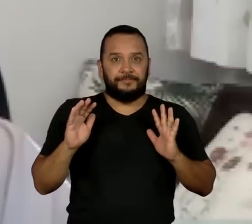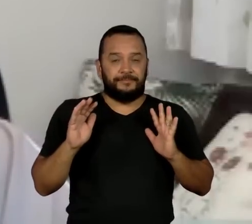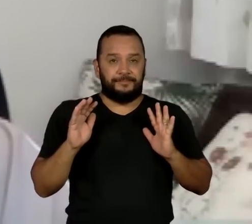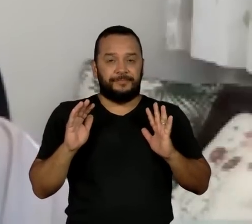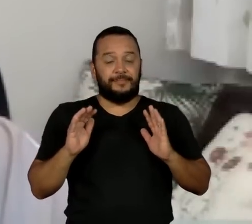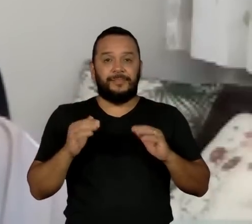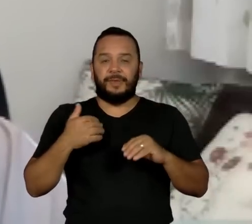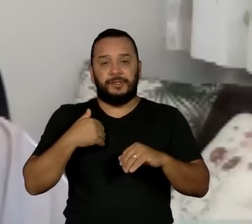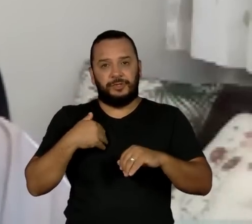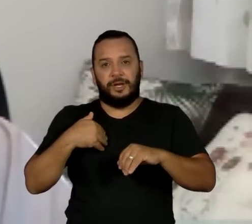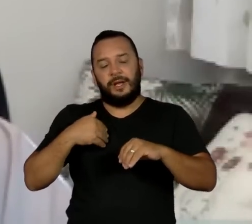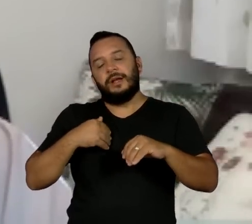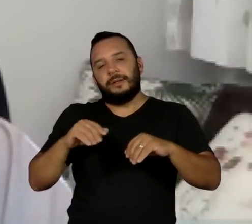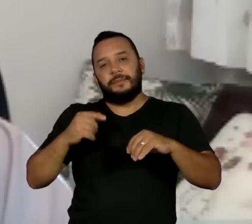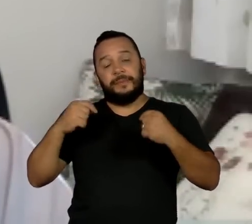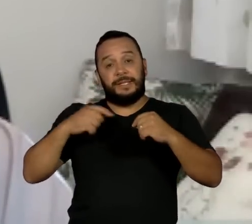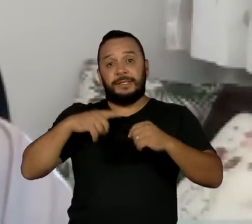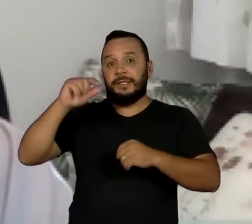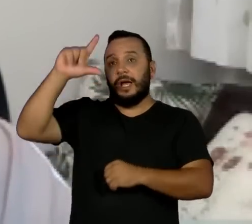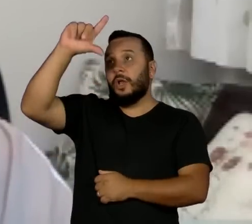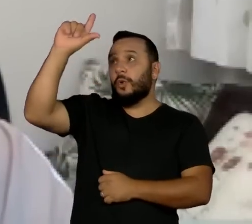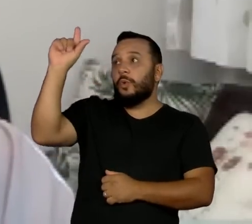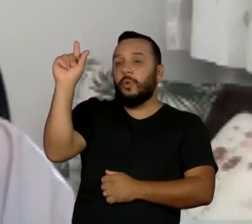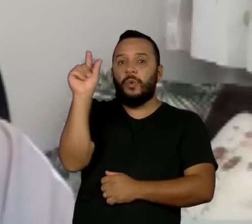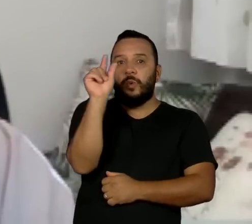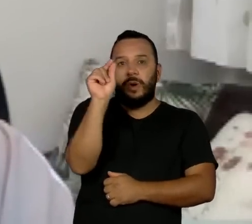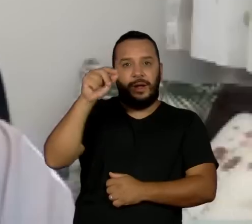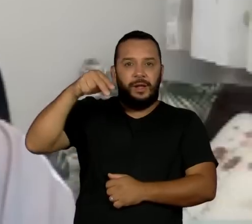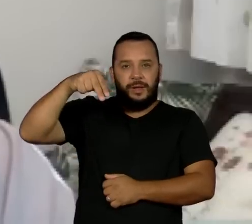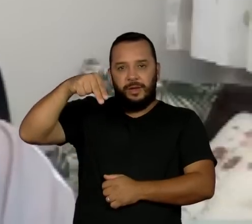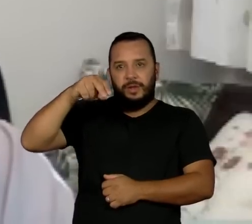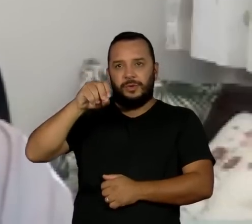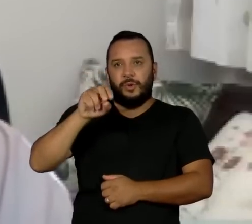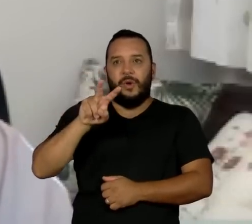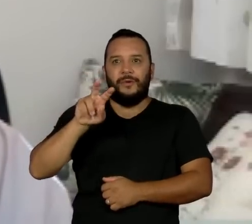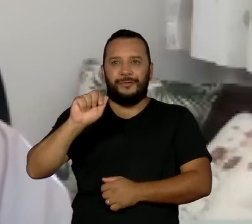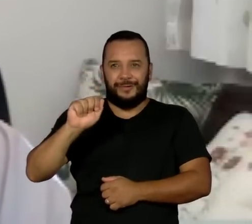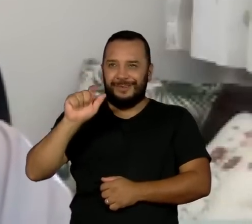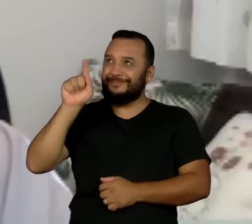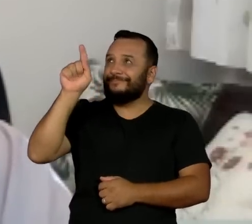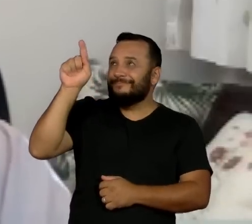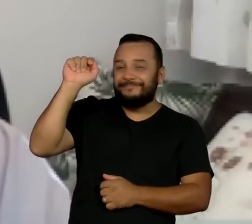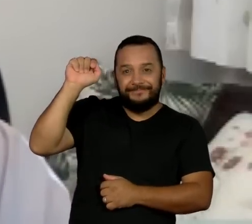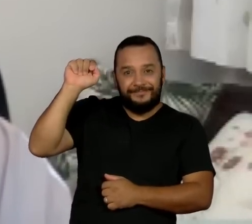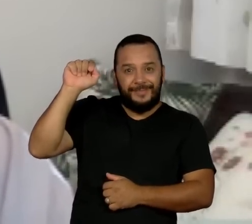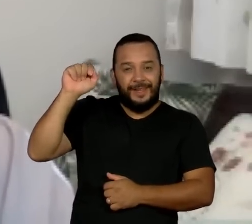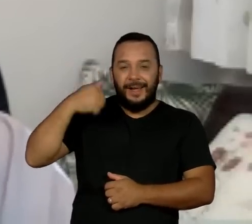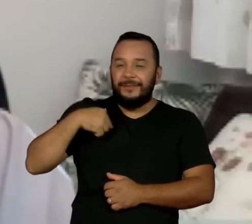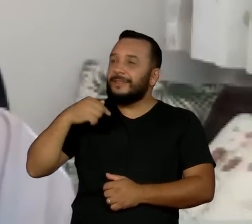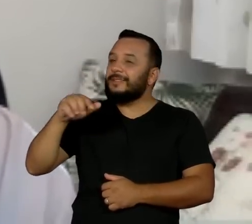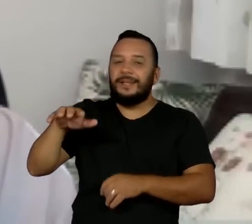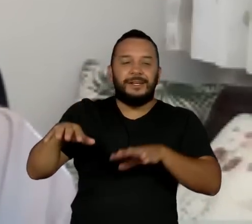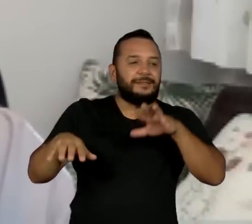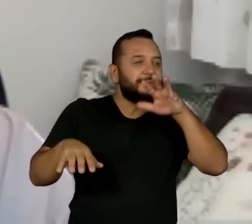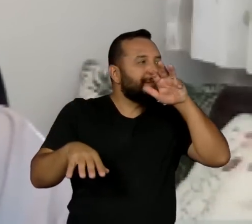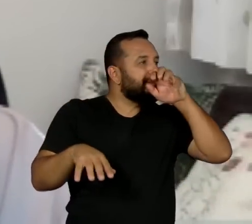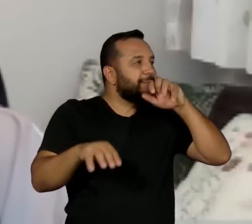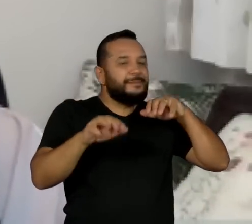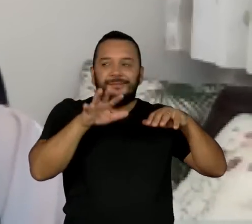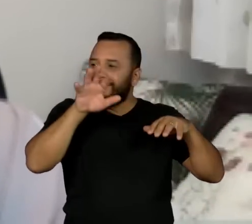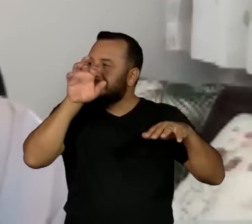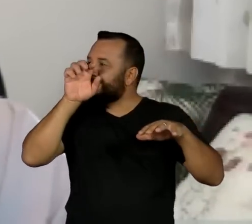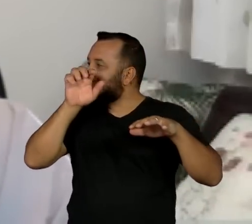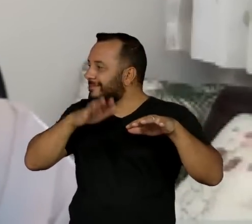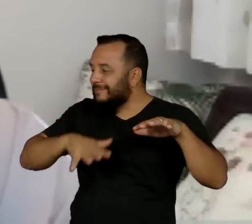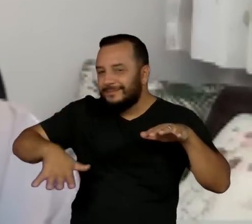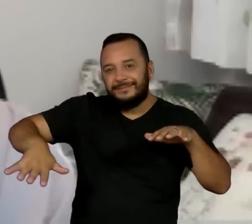nova, e daí tem toda uma imersão de sentir o cheiro da floresta, né? A gente só consegue enxergar o que a